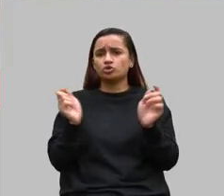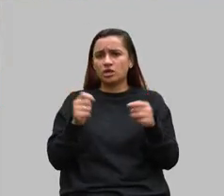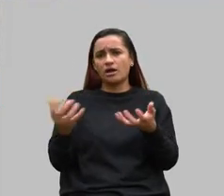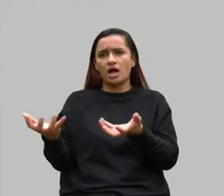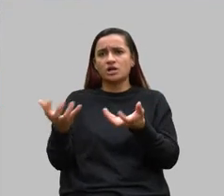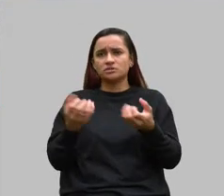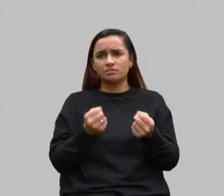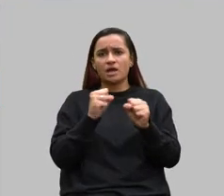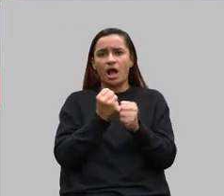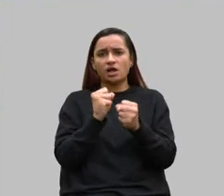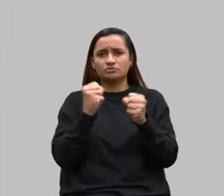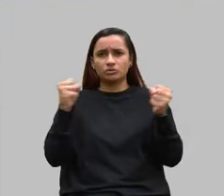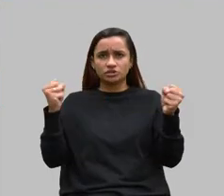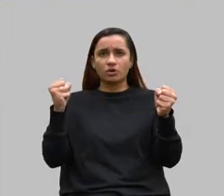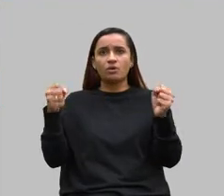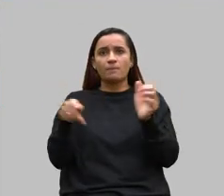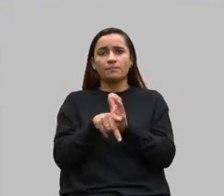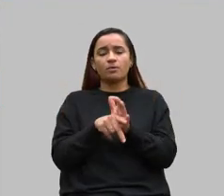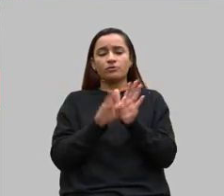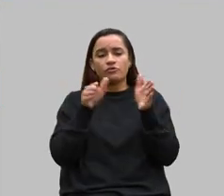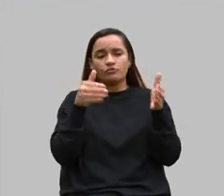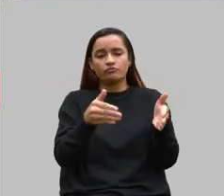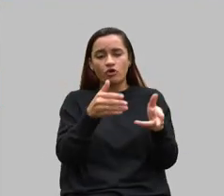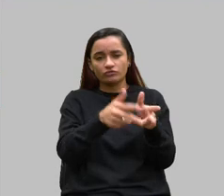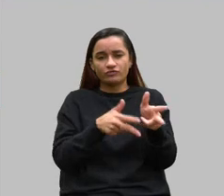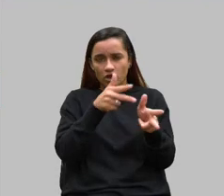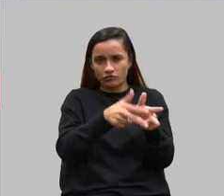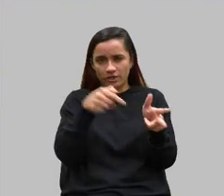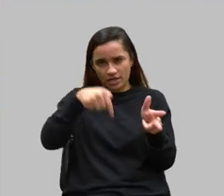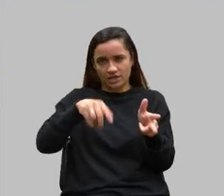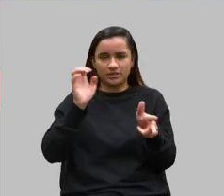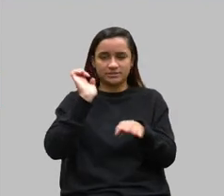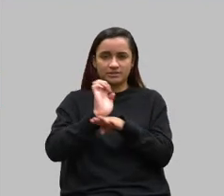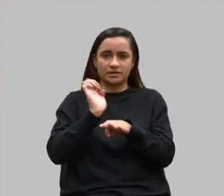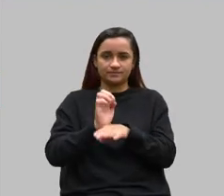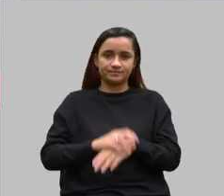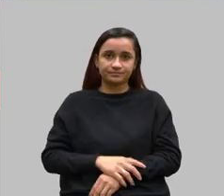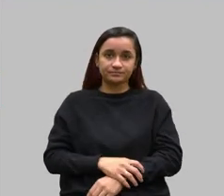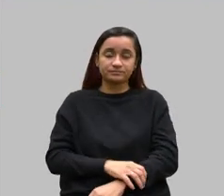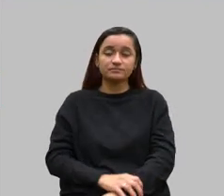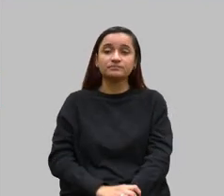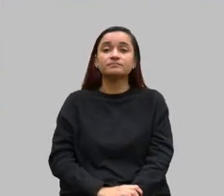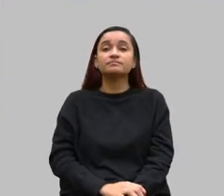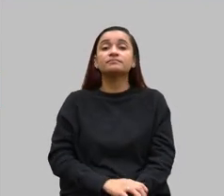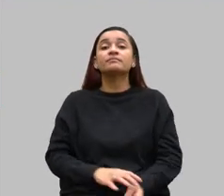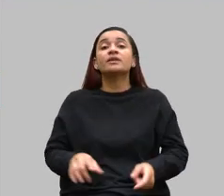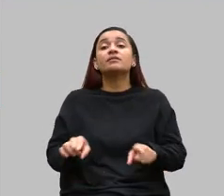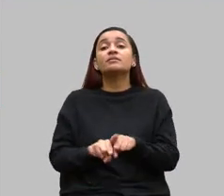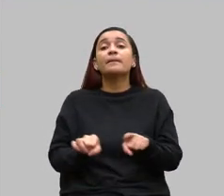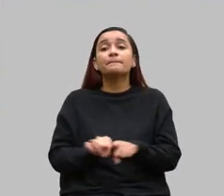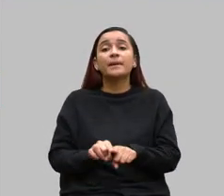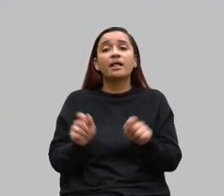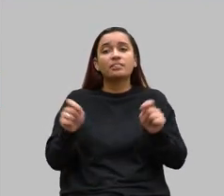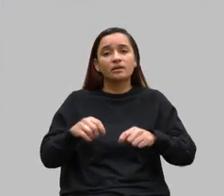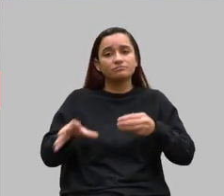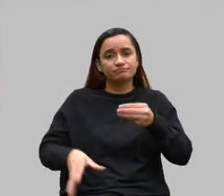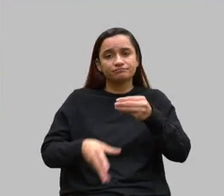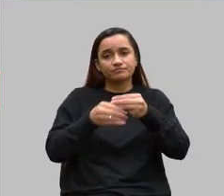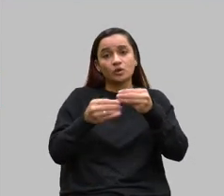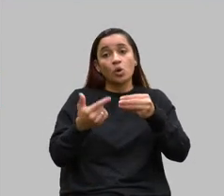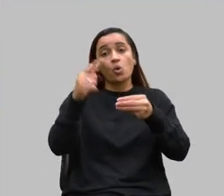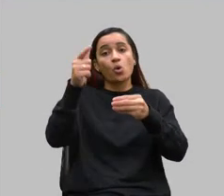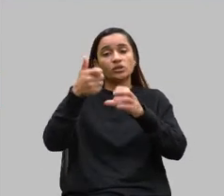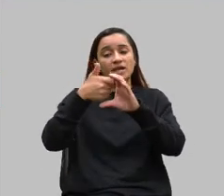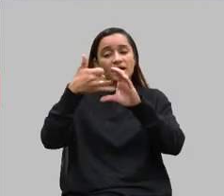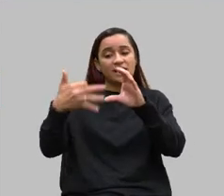expansão que se deseja pro Setor Ferroviário no estado e acrescentar outro aspecto importante que a gente acredita que